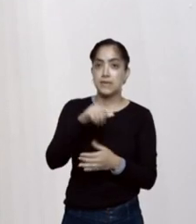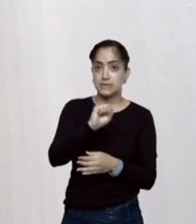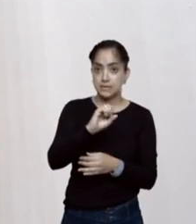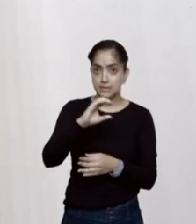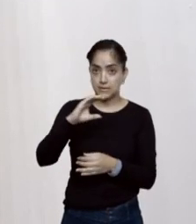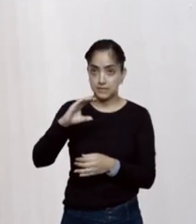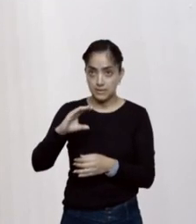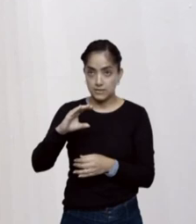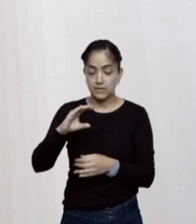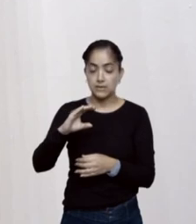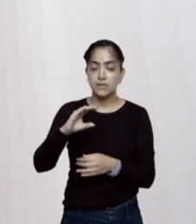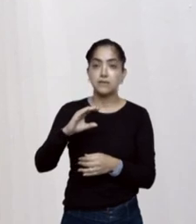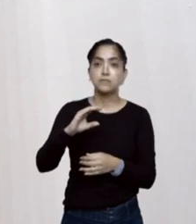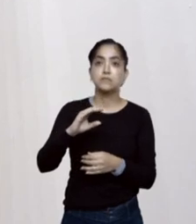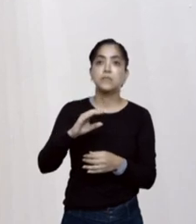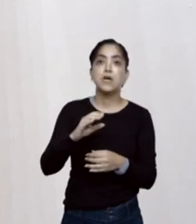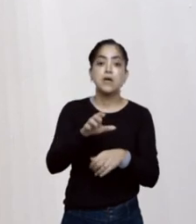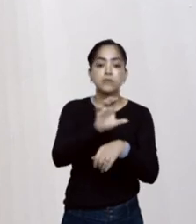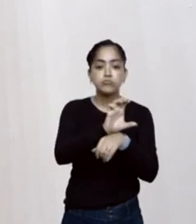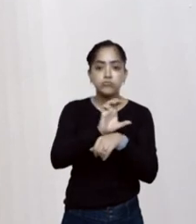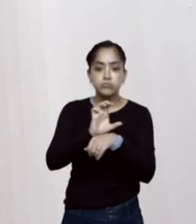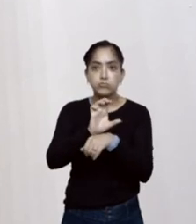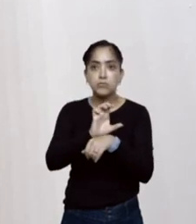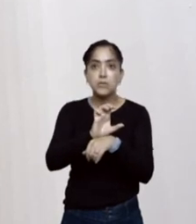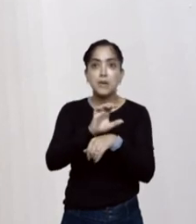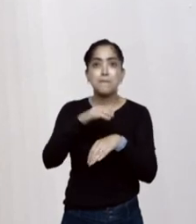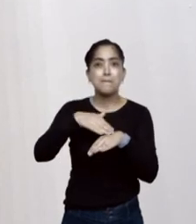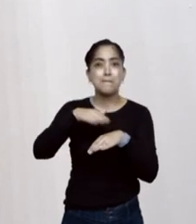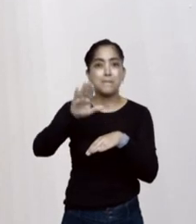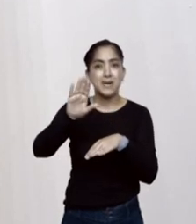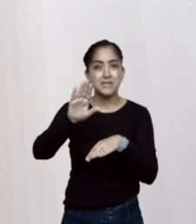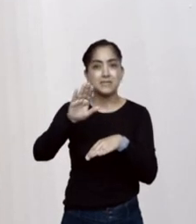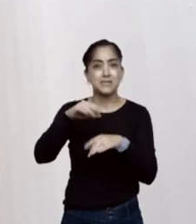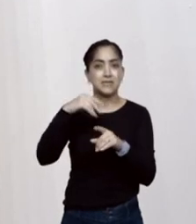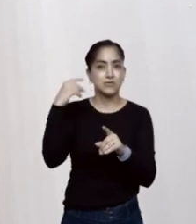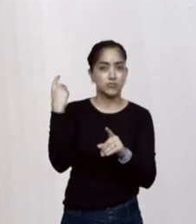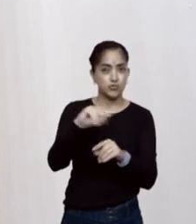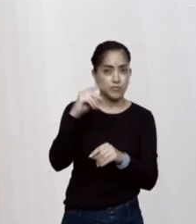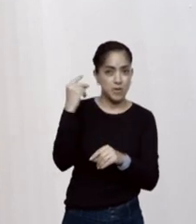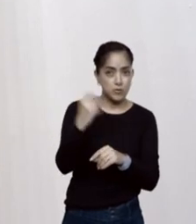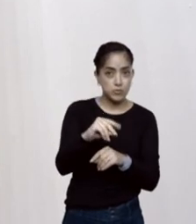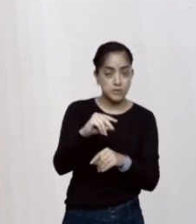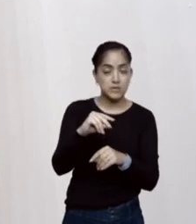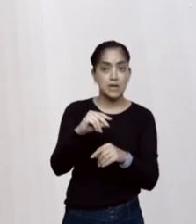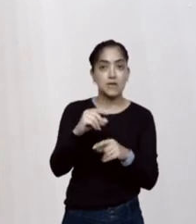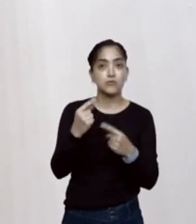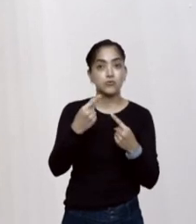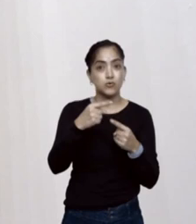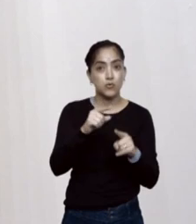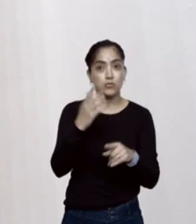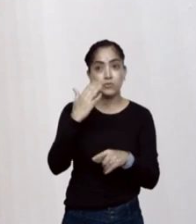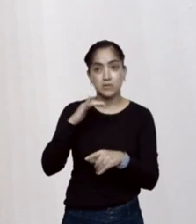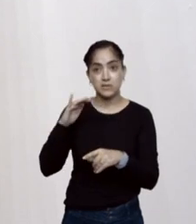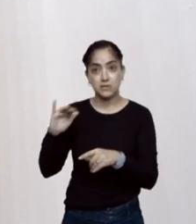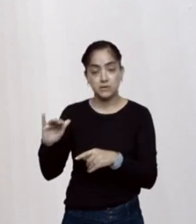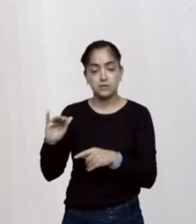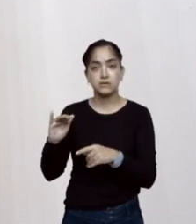está entre os 12 estados com mais casos de maus-tratos contra crianças